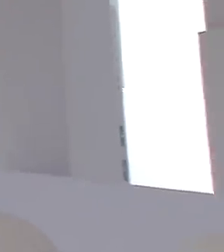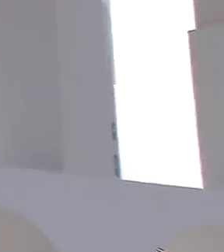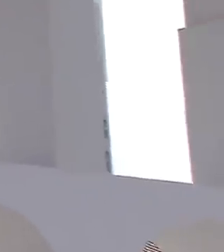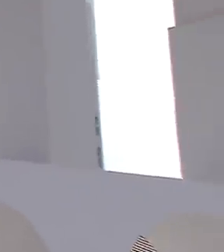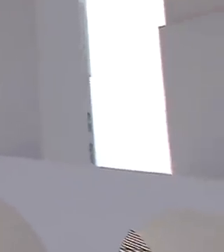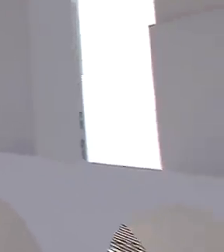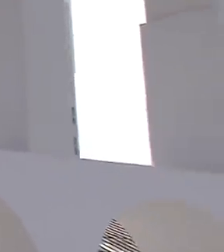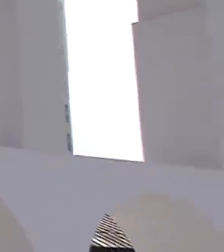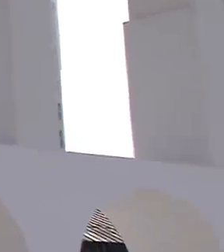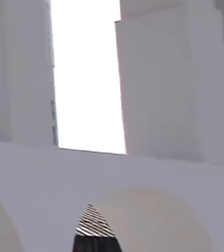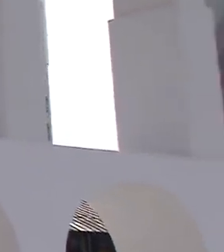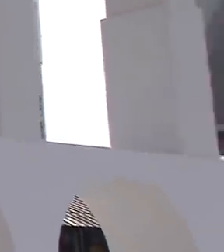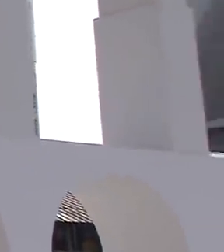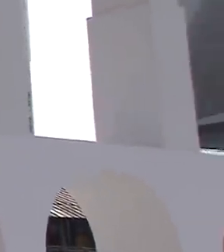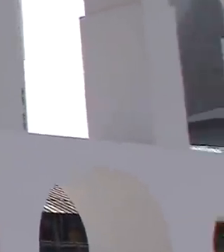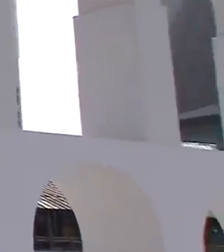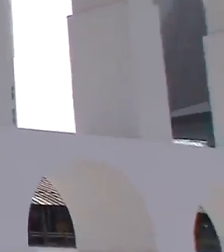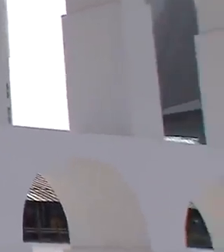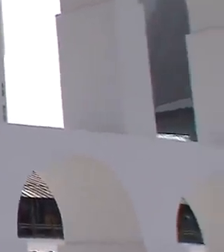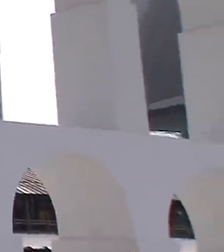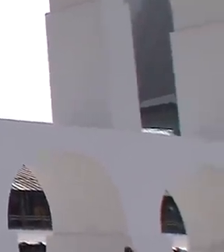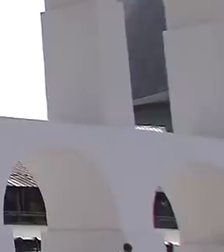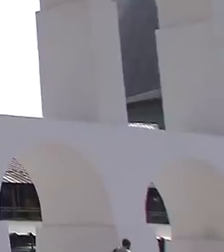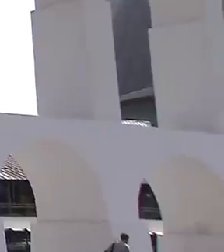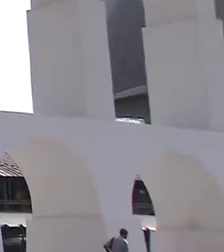Tchau, tchau.